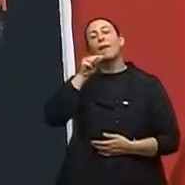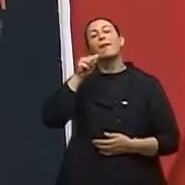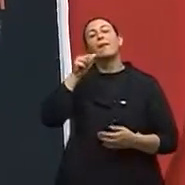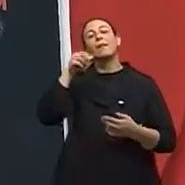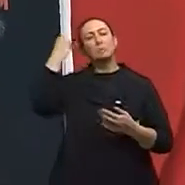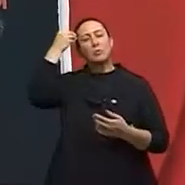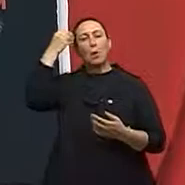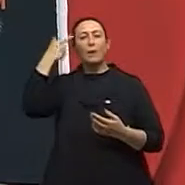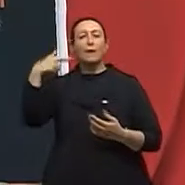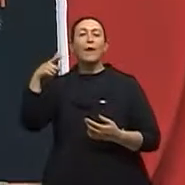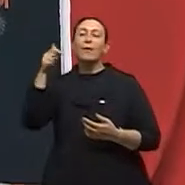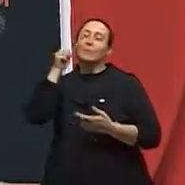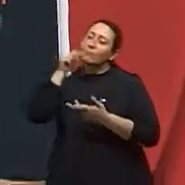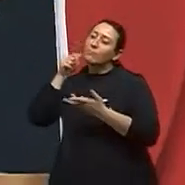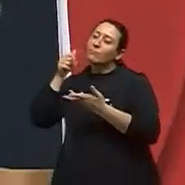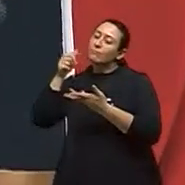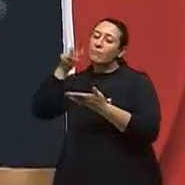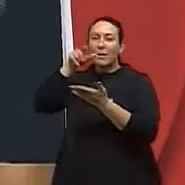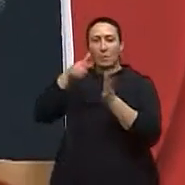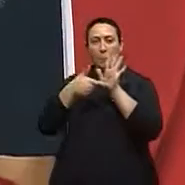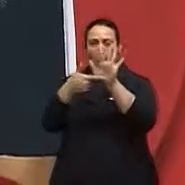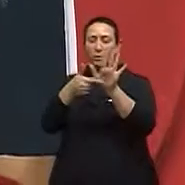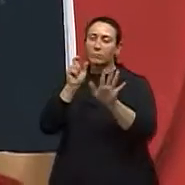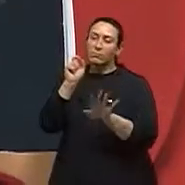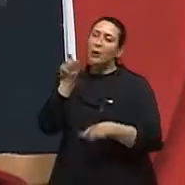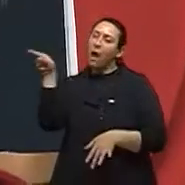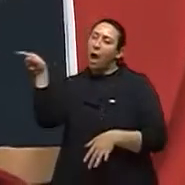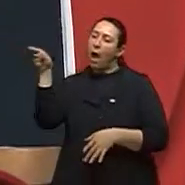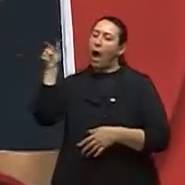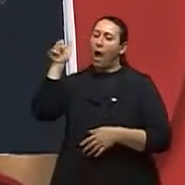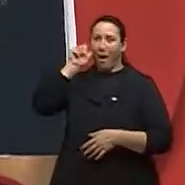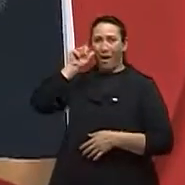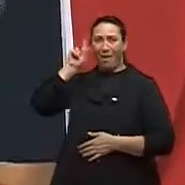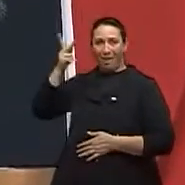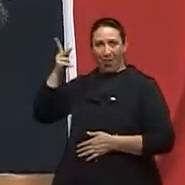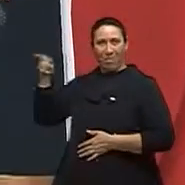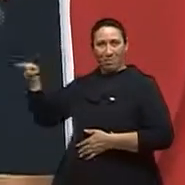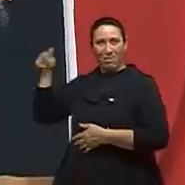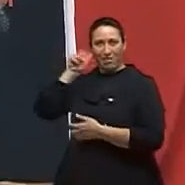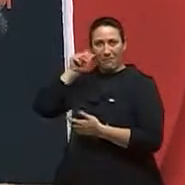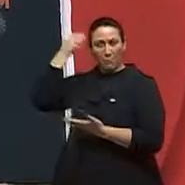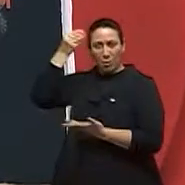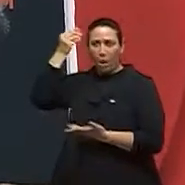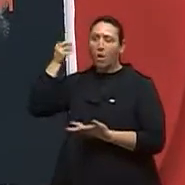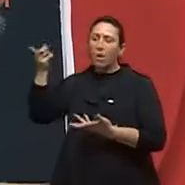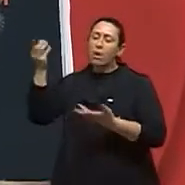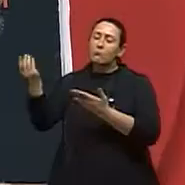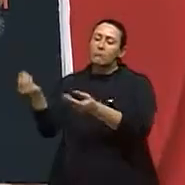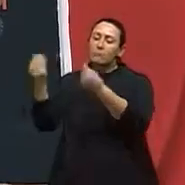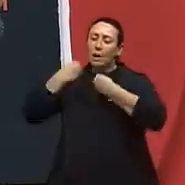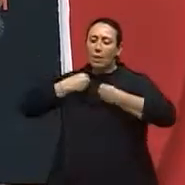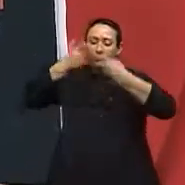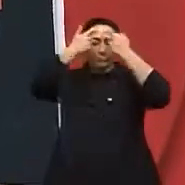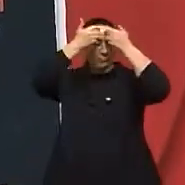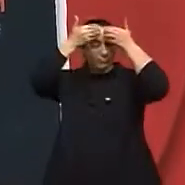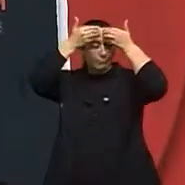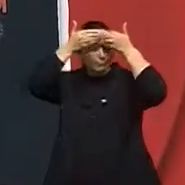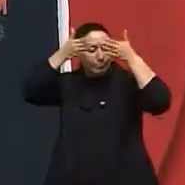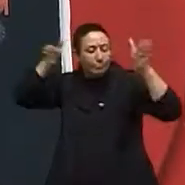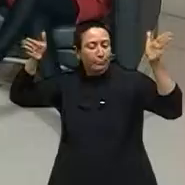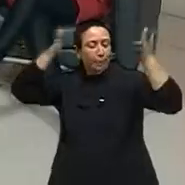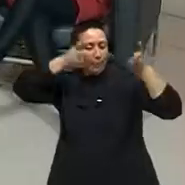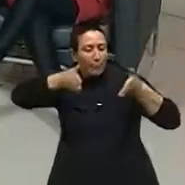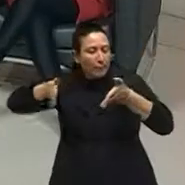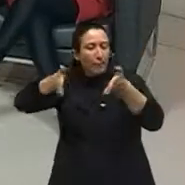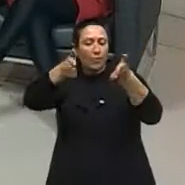Helena nos convida a abrir o caminho em nosso pensamento a manter aberta a porta dos desejos o que a gente tá falando aqui né os